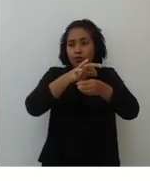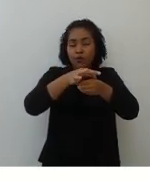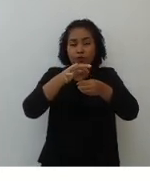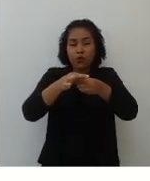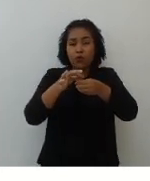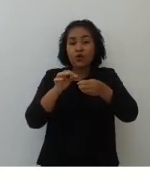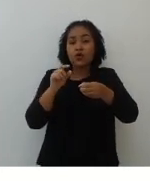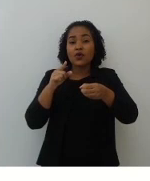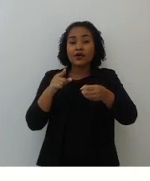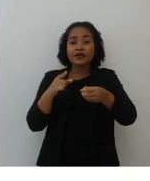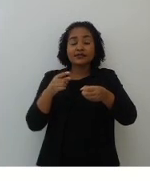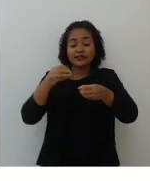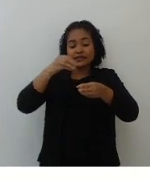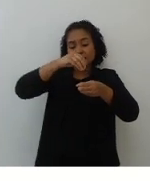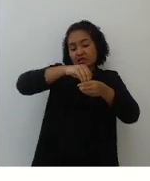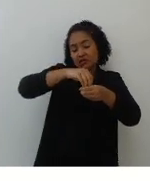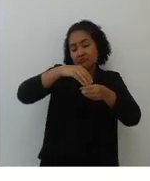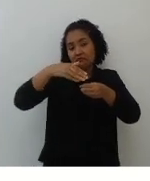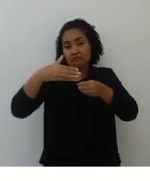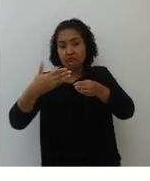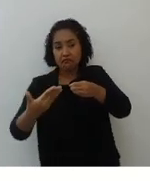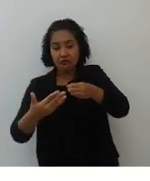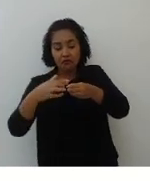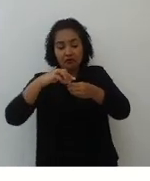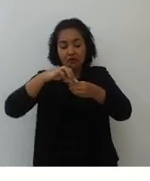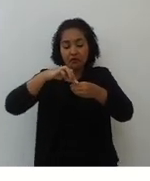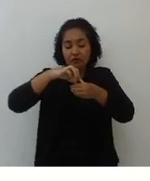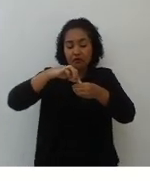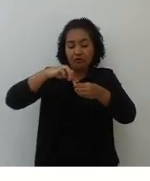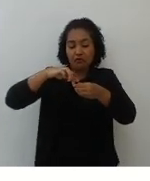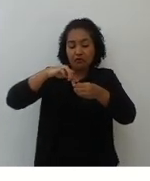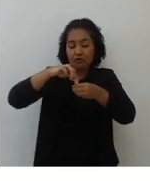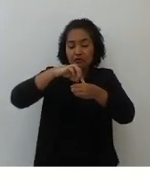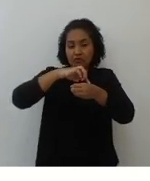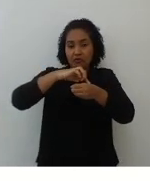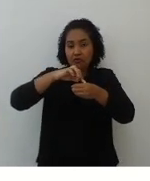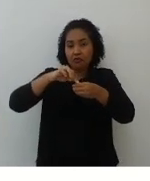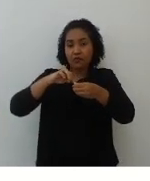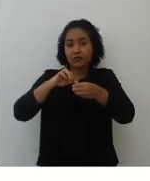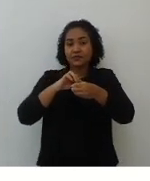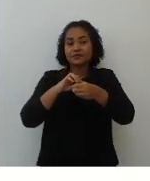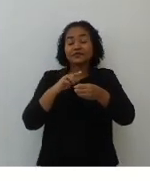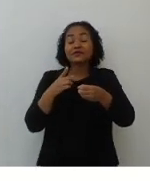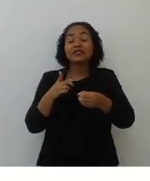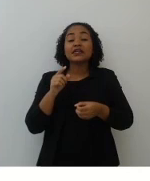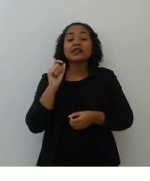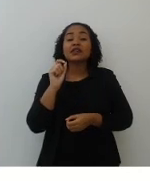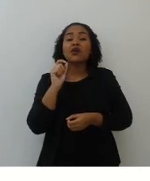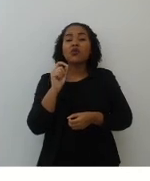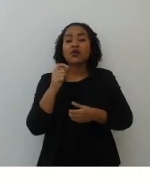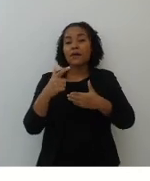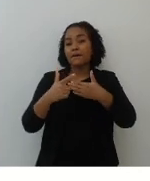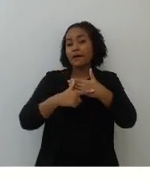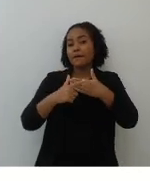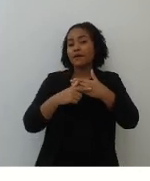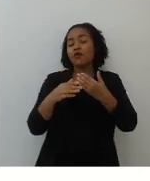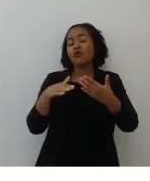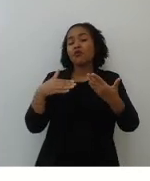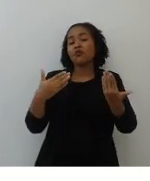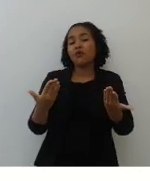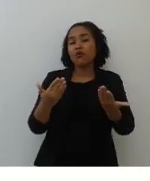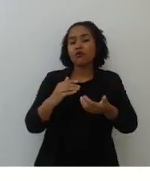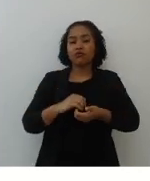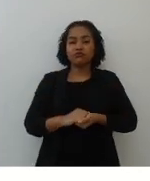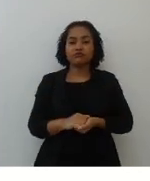célula, tanto internamente como aderido ao retículo endoplasmático rugoso, e esse tipo de organela, que são os